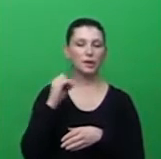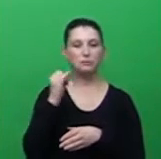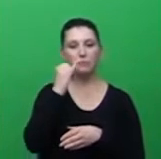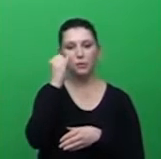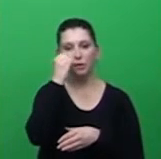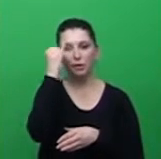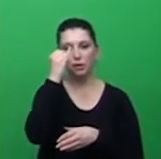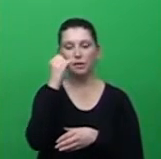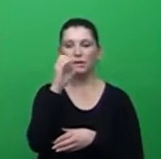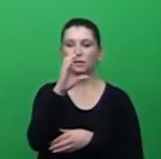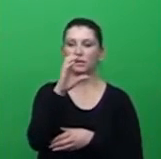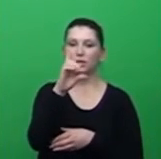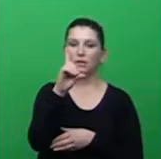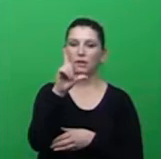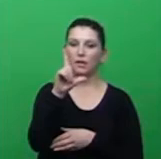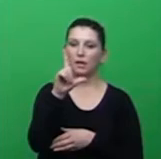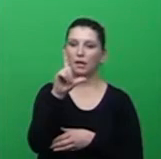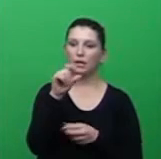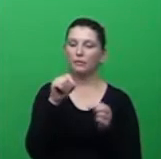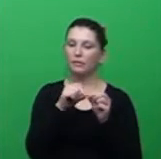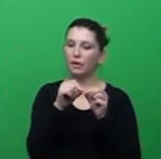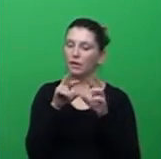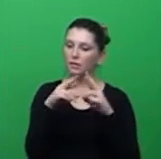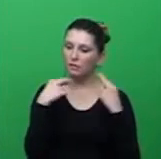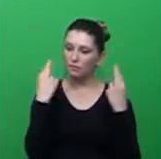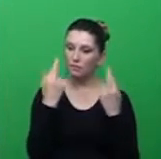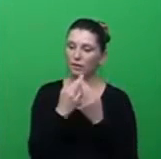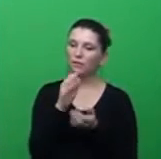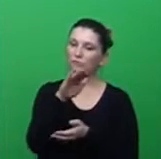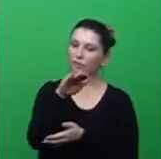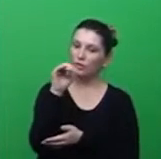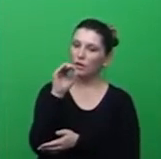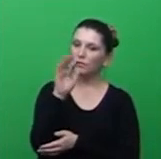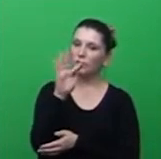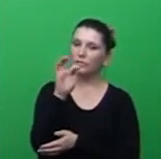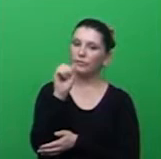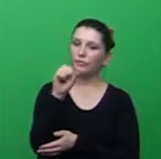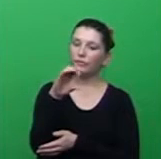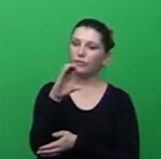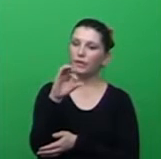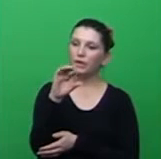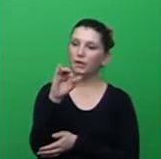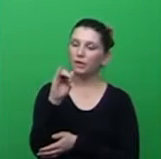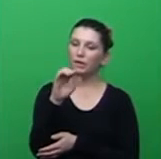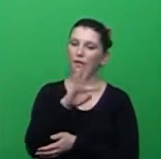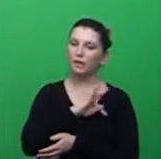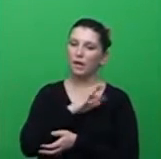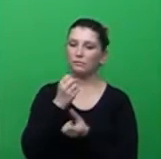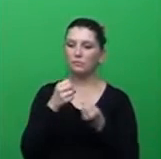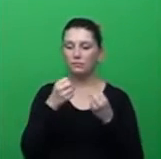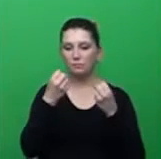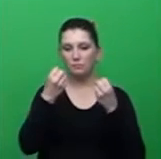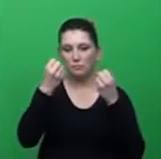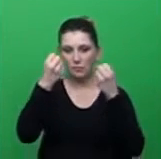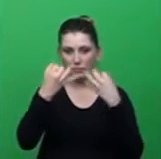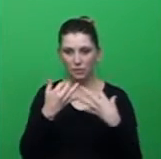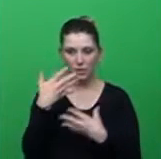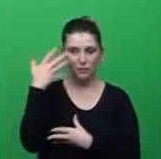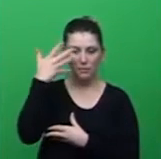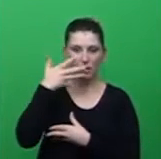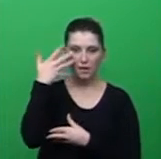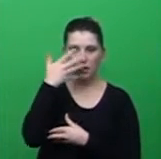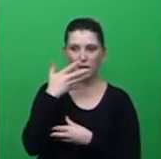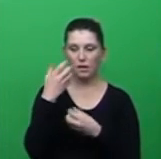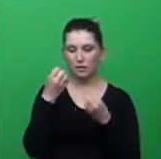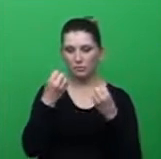o CDL provoque uma reunião com a FANCRI, que os técnicos venham explanar para os comerciantes, para os moradores,